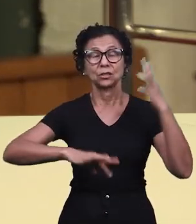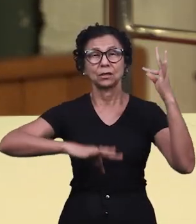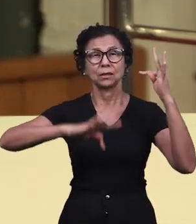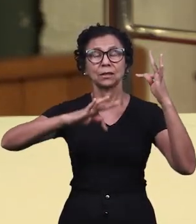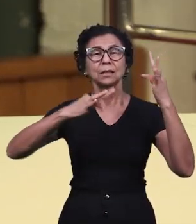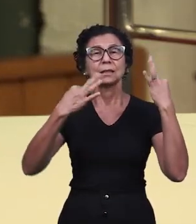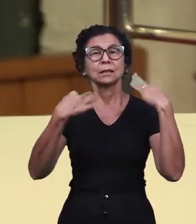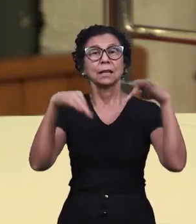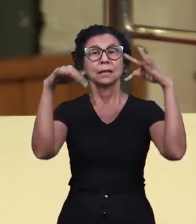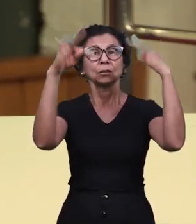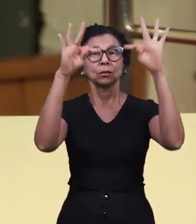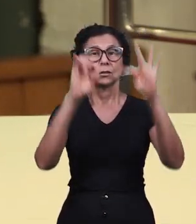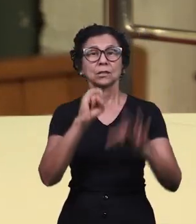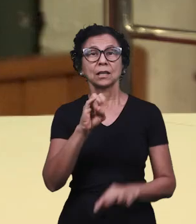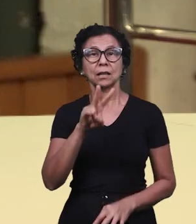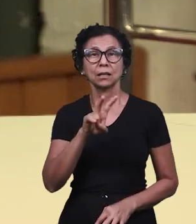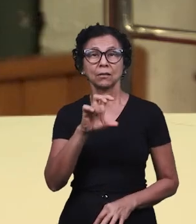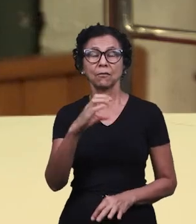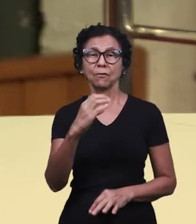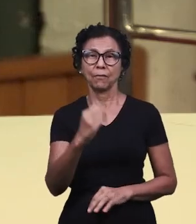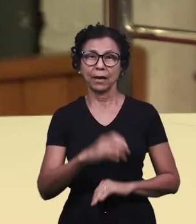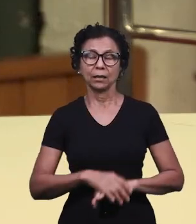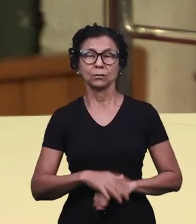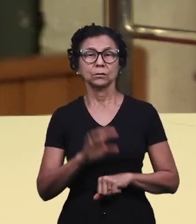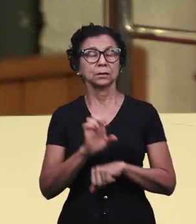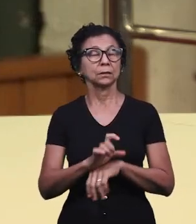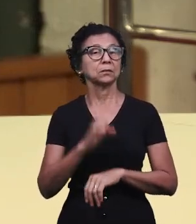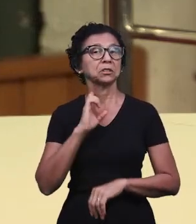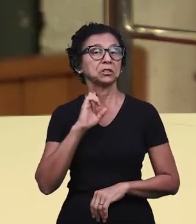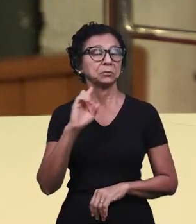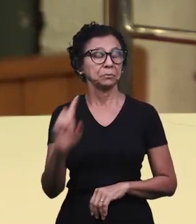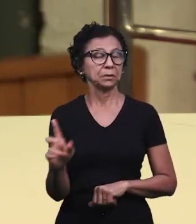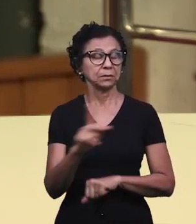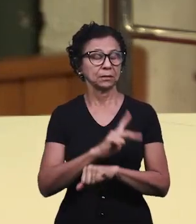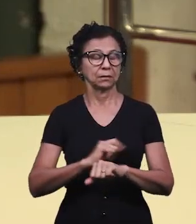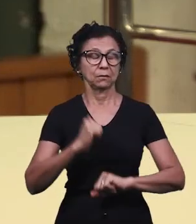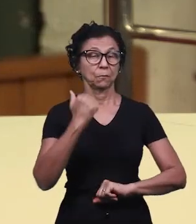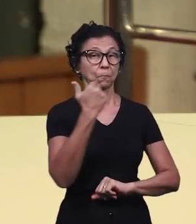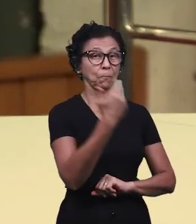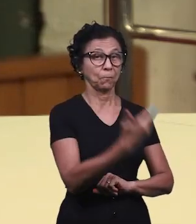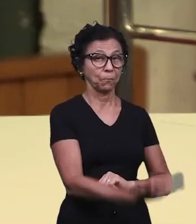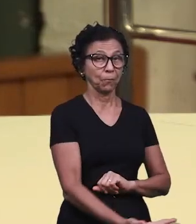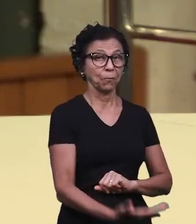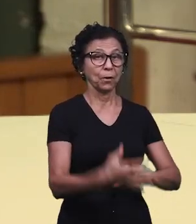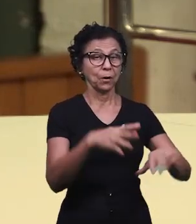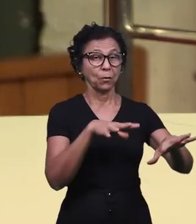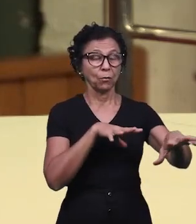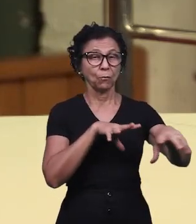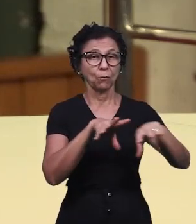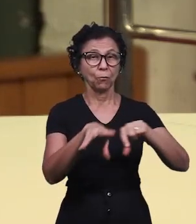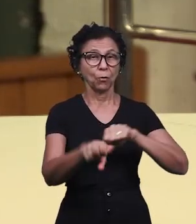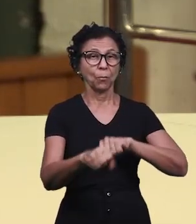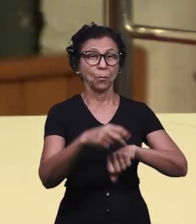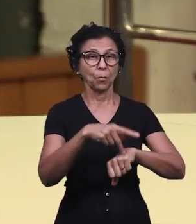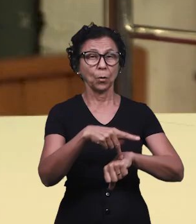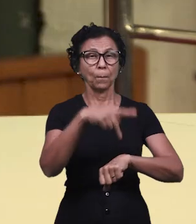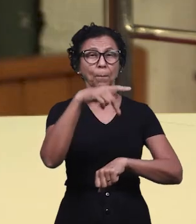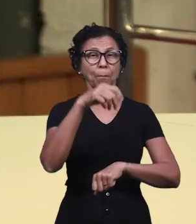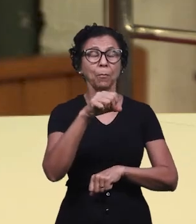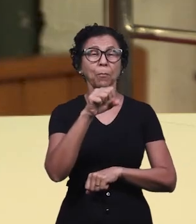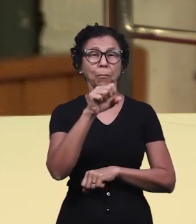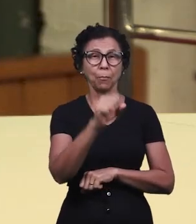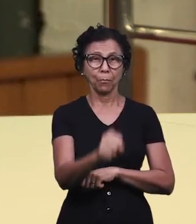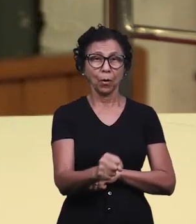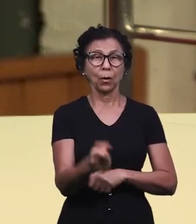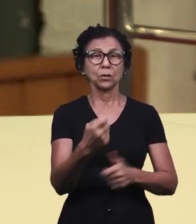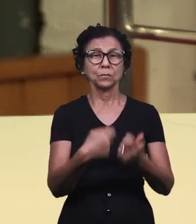da Iveco, em Sete Lagoas, Minas Gerais. No exterior, ele concluiu pós-graduação em Gestão